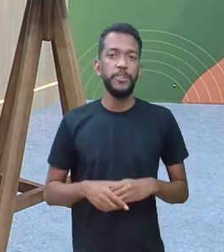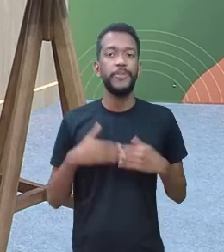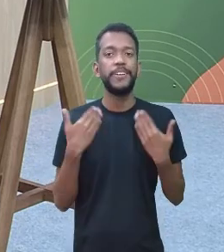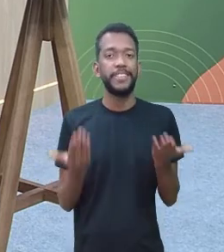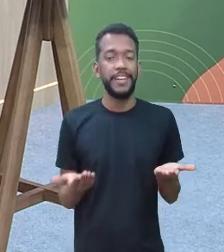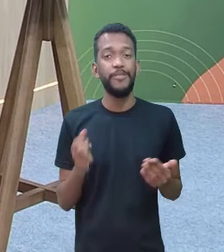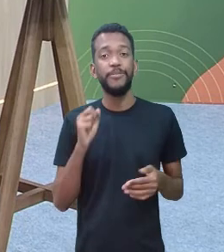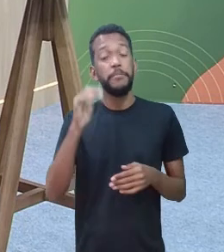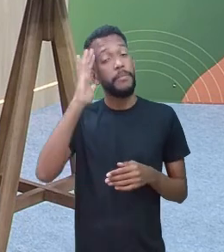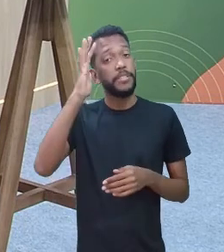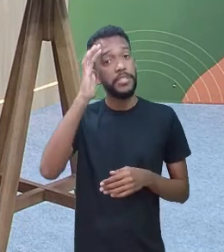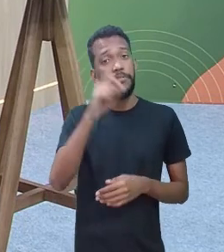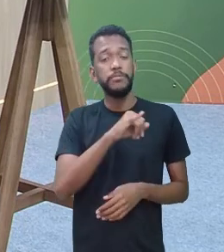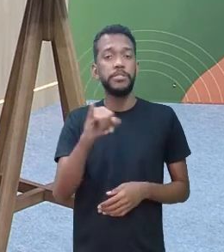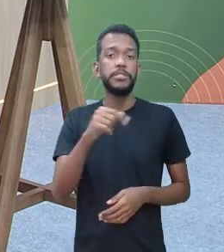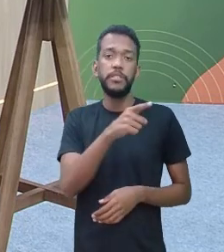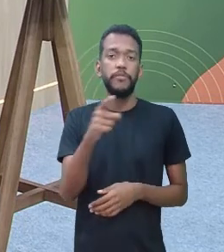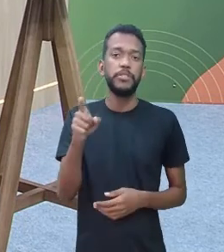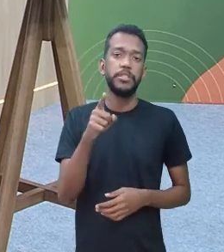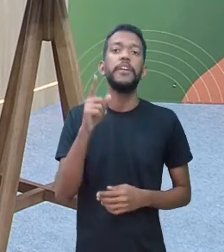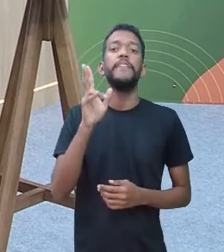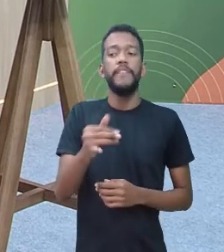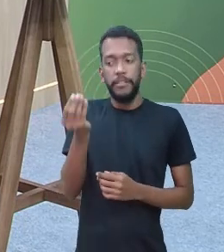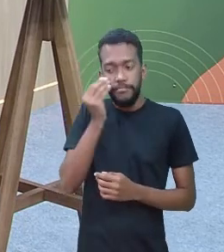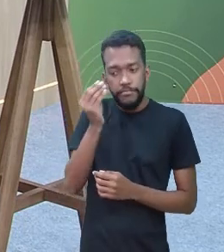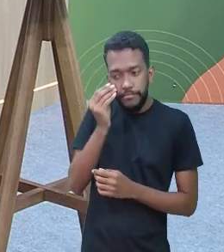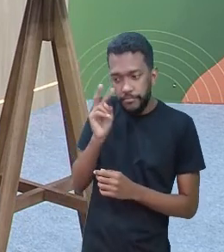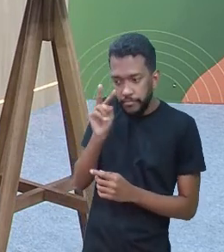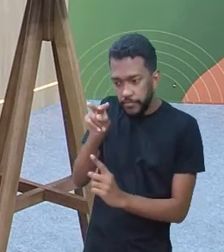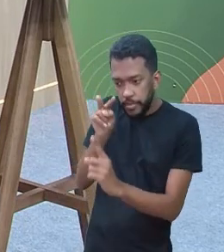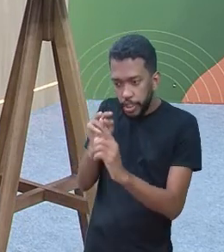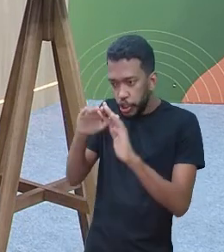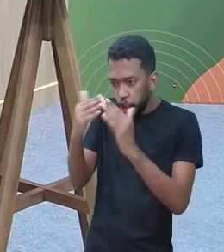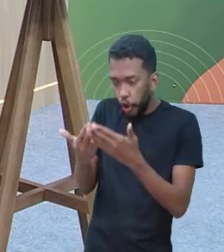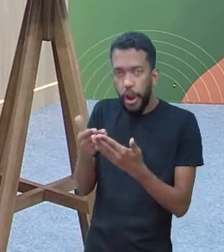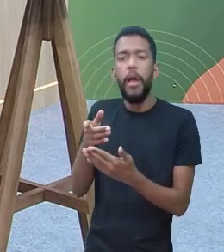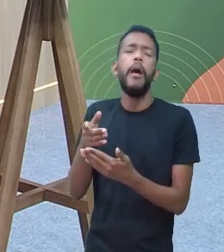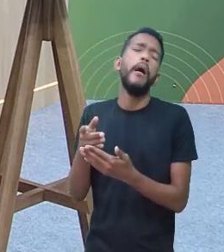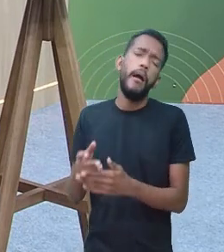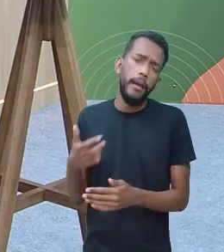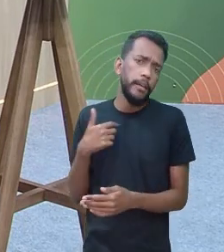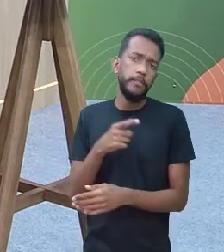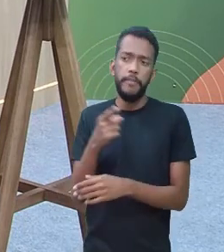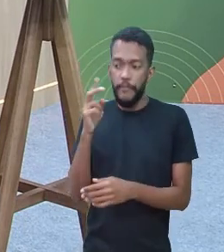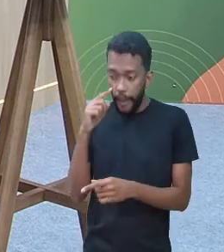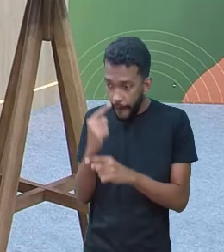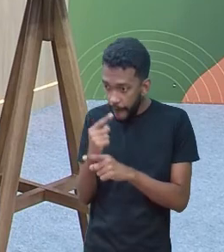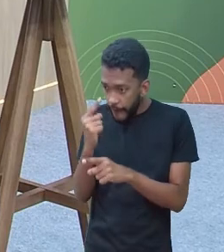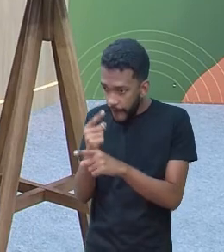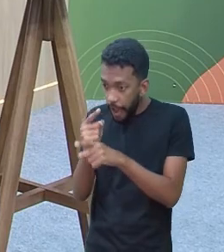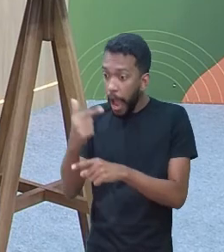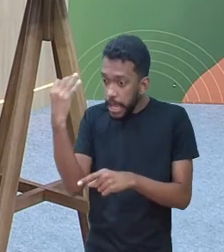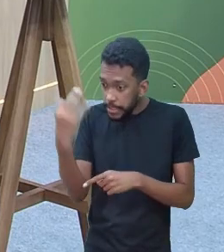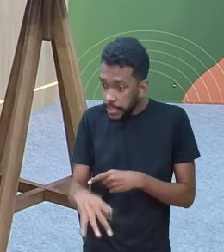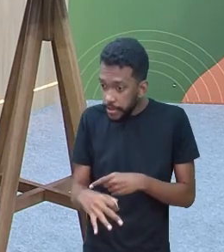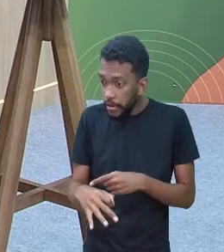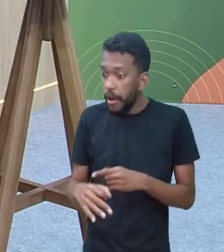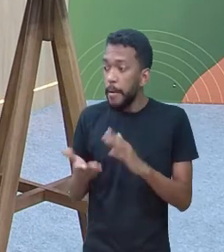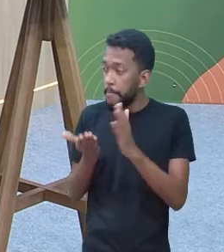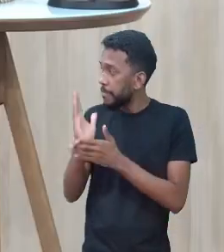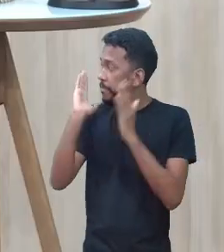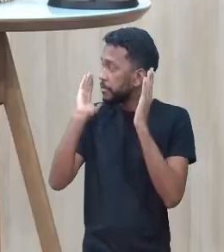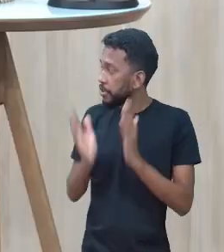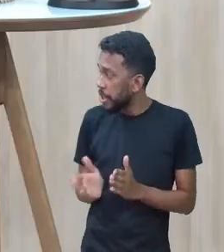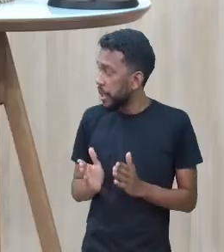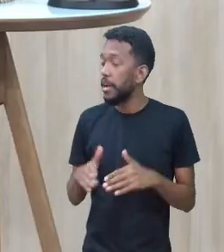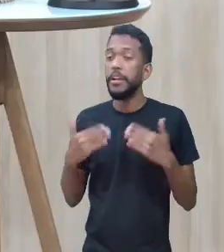imagina que eu vou dar uma olhada hoje em uma escola X e eu consigo ver que muitos alunos acertaram a atividade digital. E aí eu